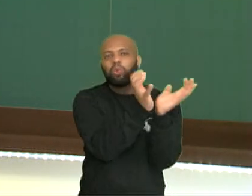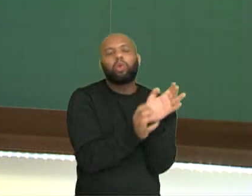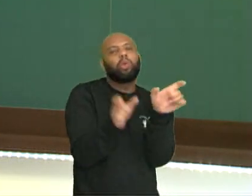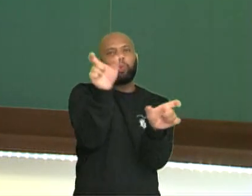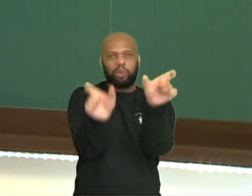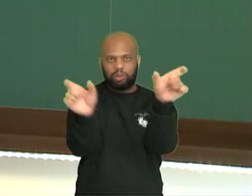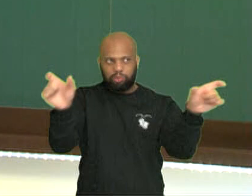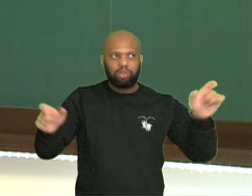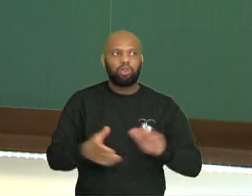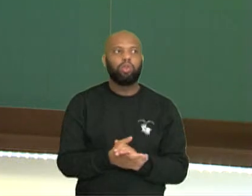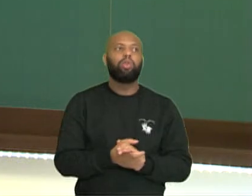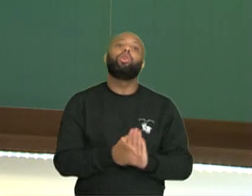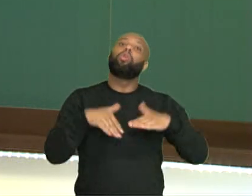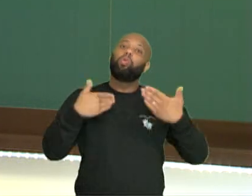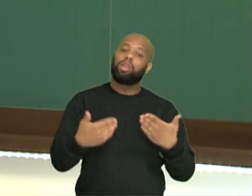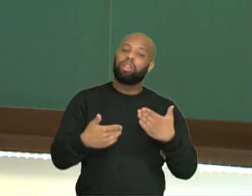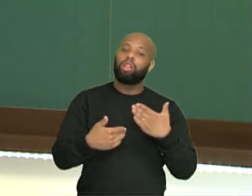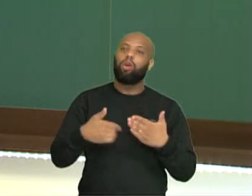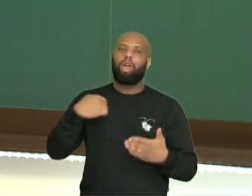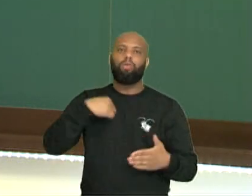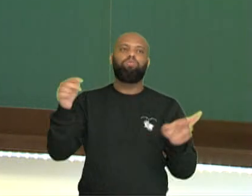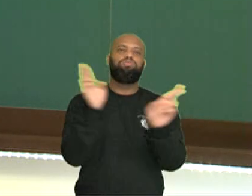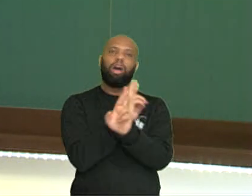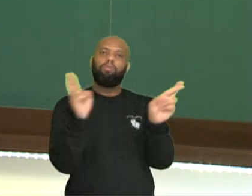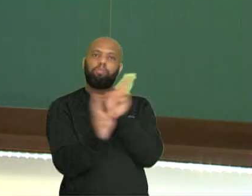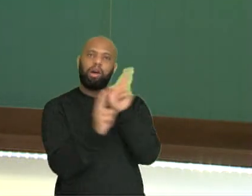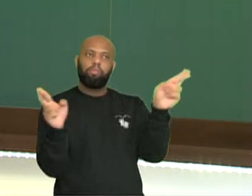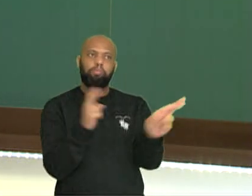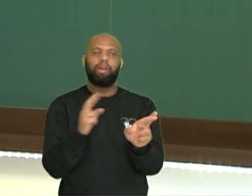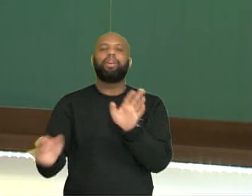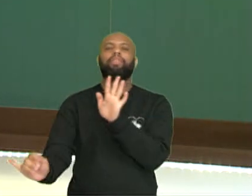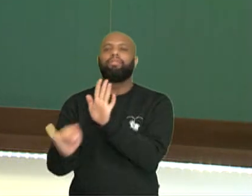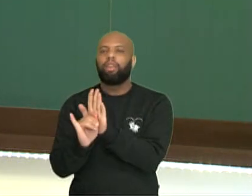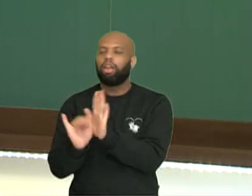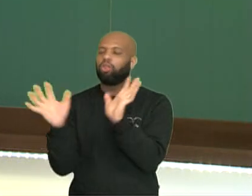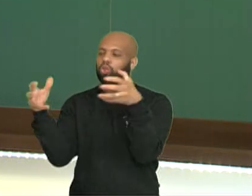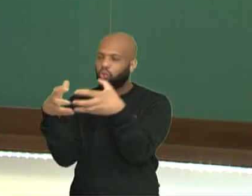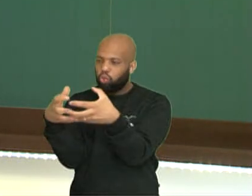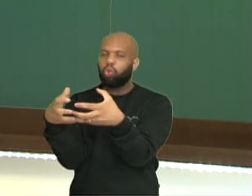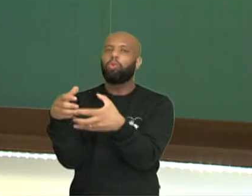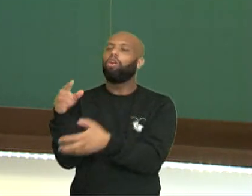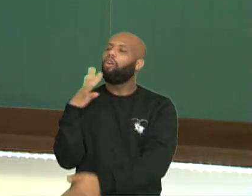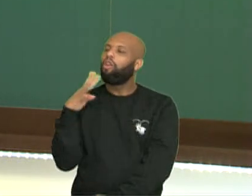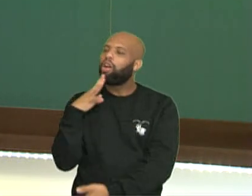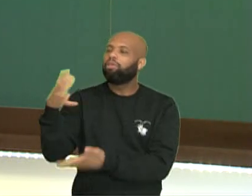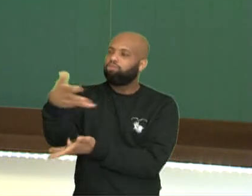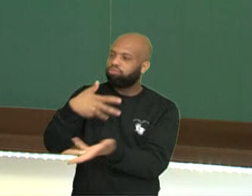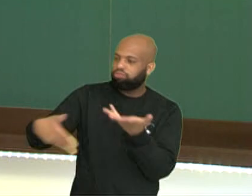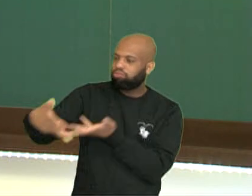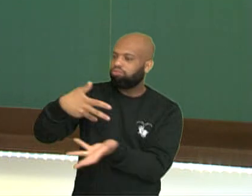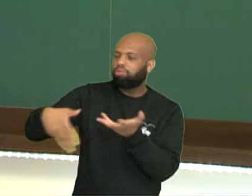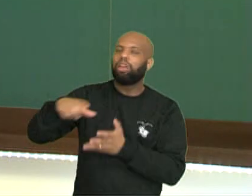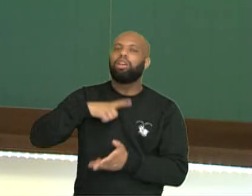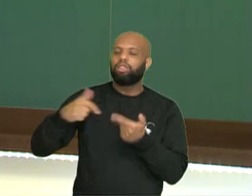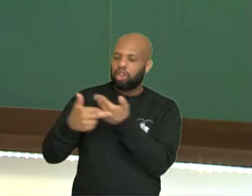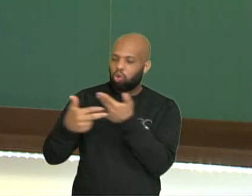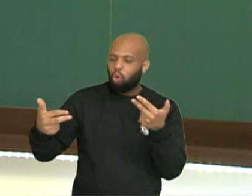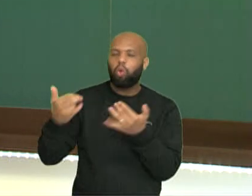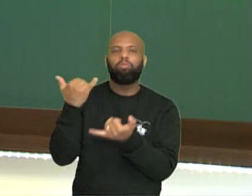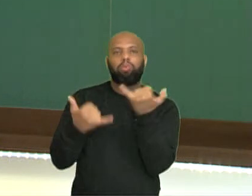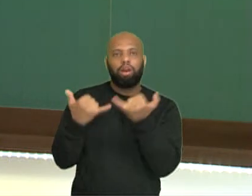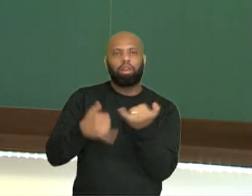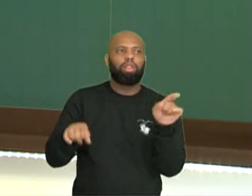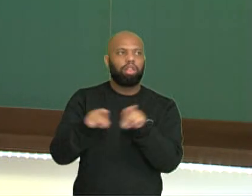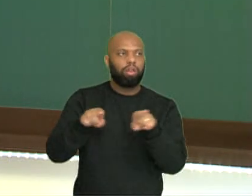pessoas no qual a gente relaciona uma identidade, um grupo que se conhece, tem muitas coisas em